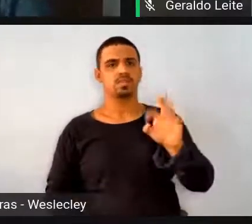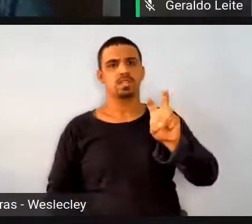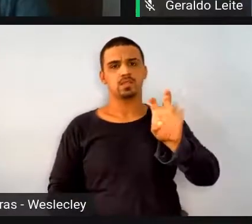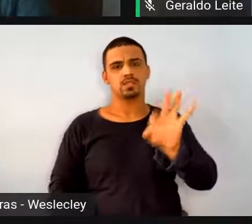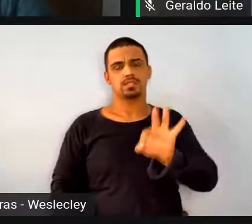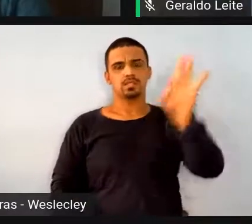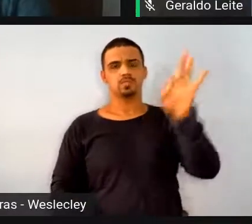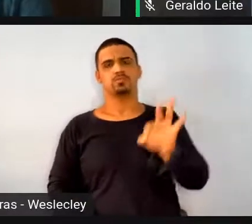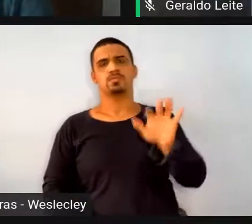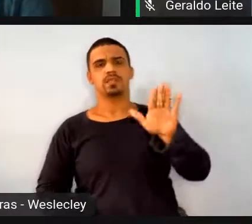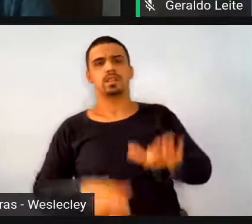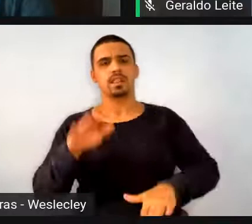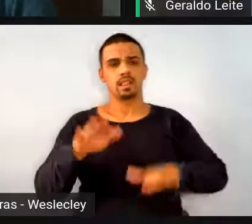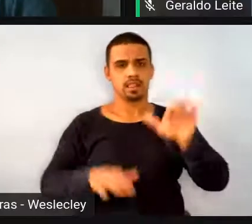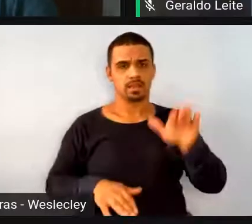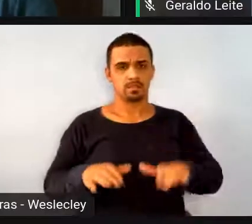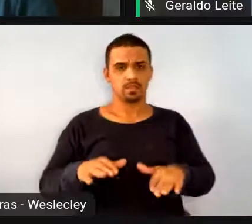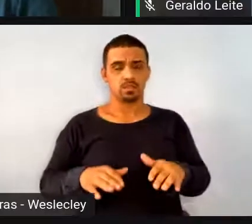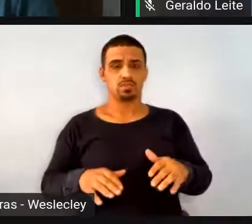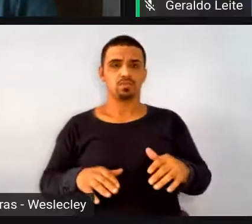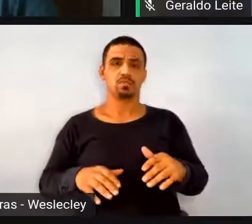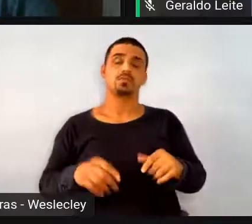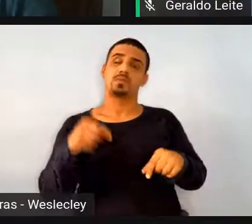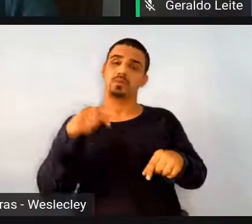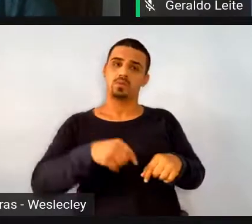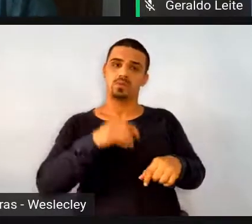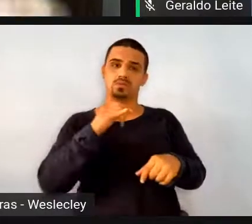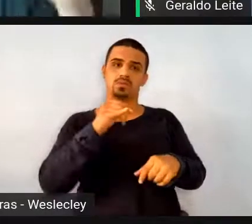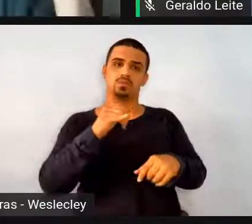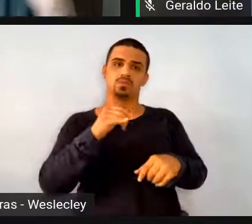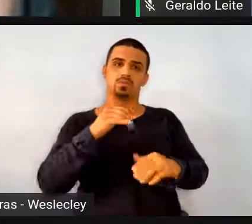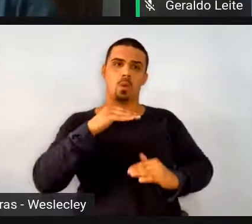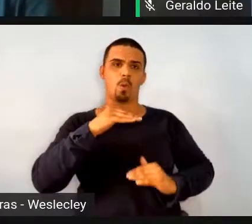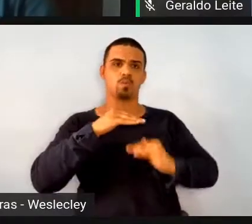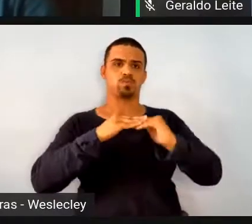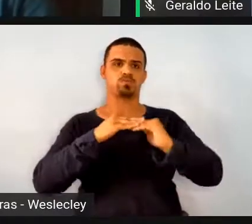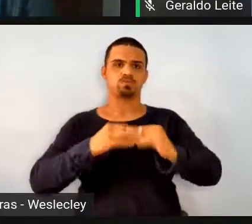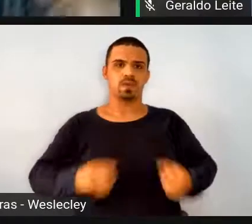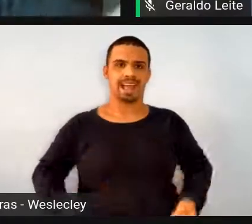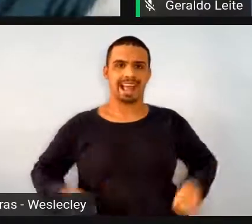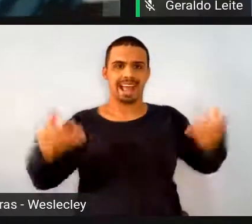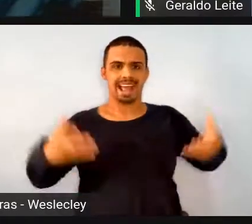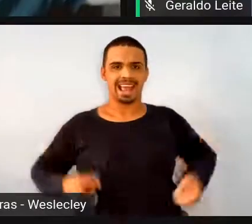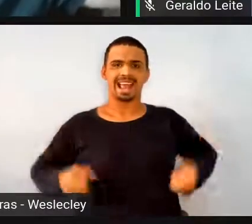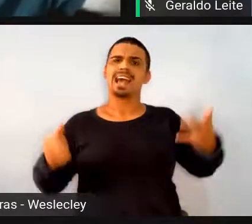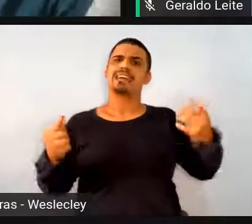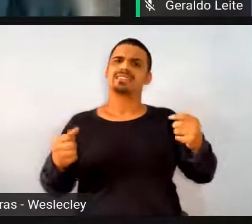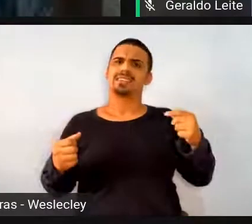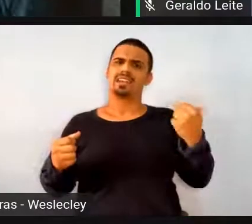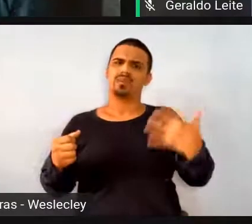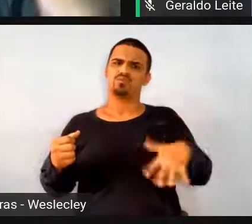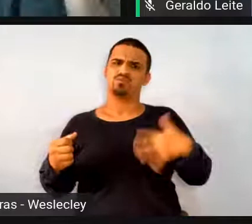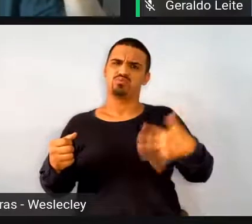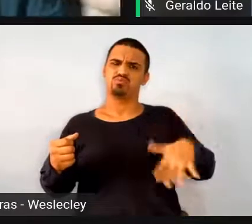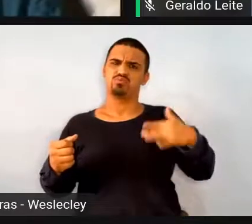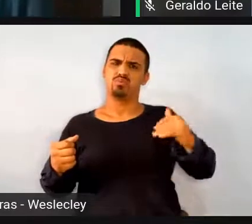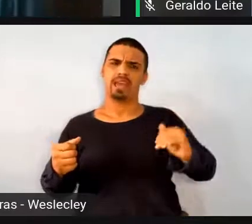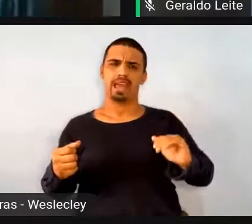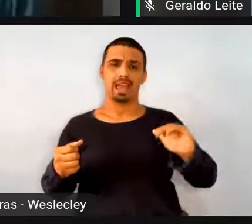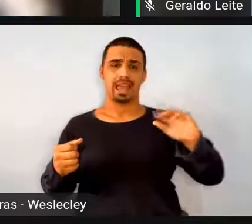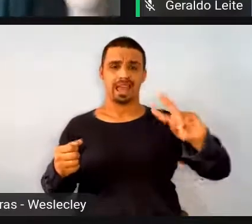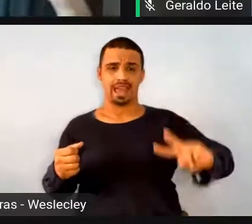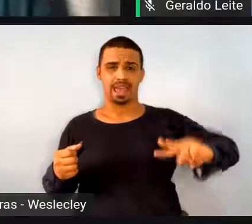de gastos. No nosso caso, o total permitido de gastos ainda é alto, porque pegou um valor máximo em 2014 e